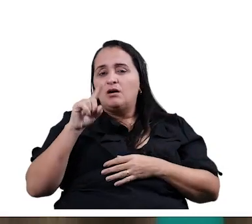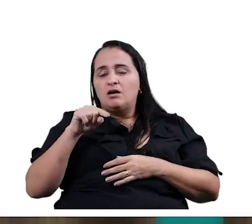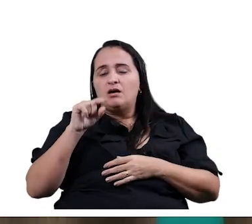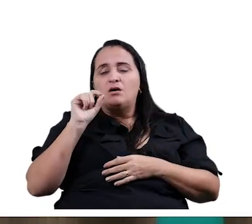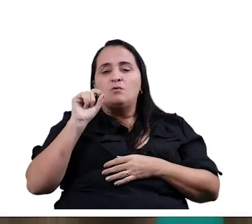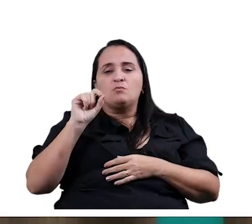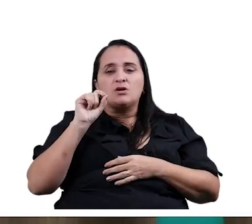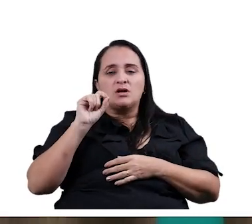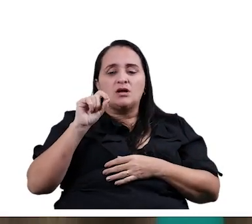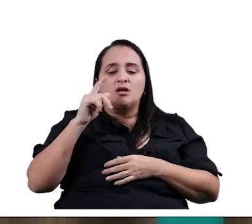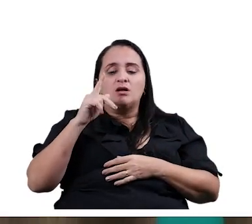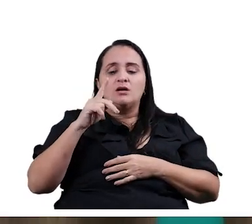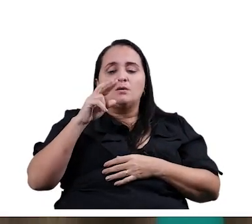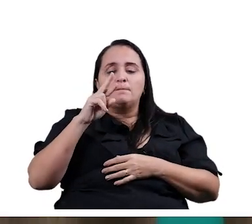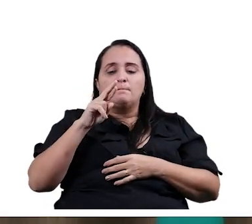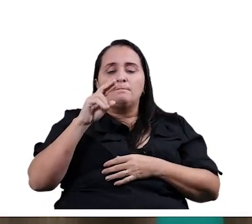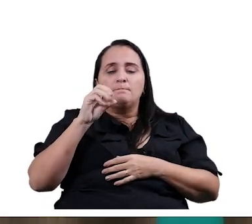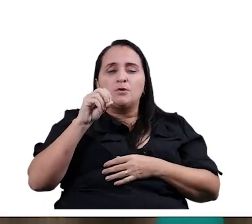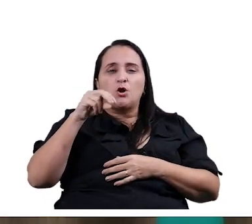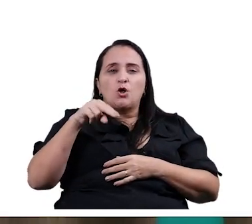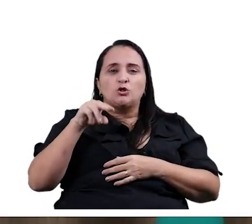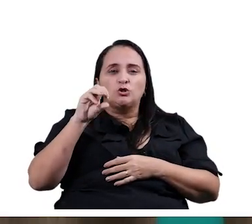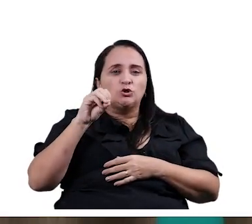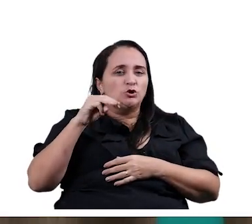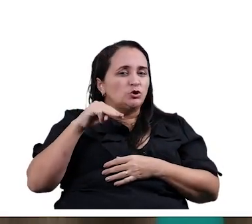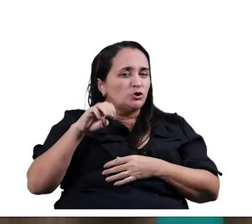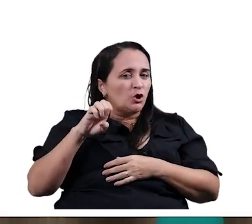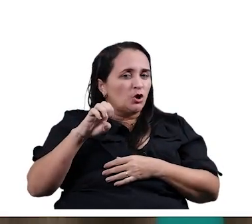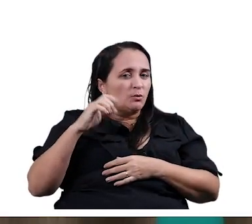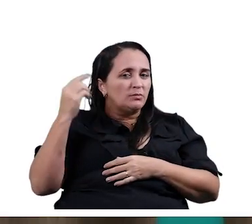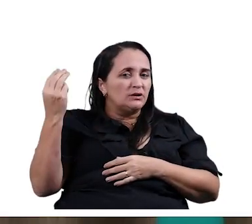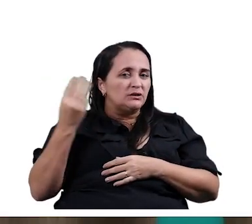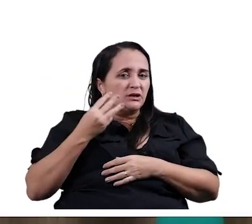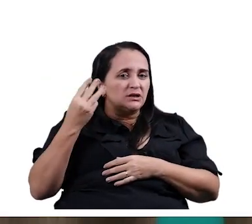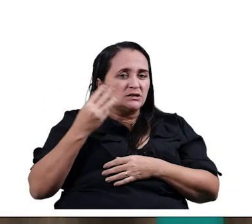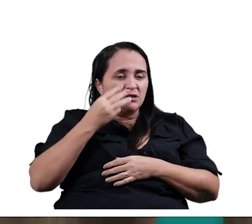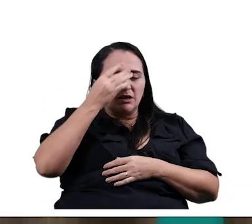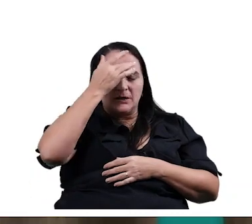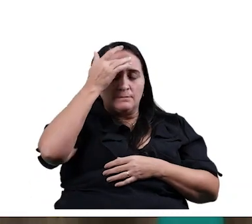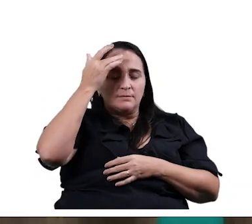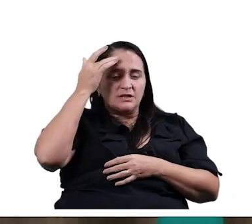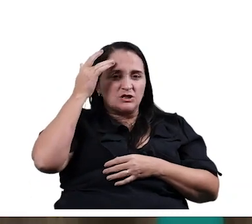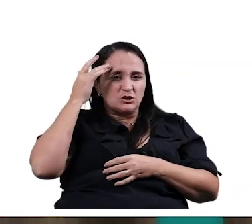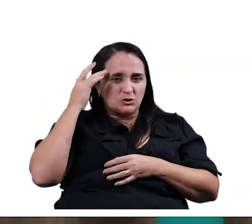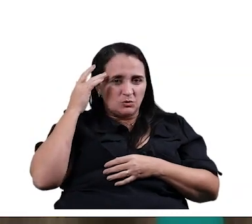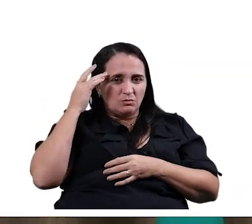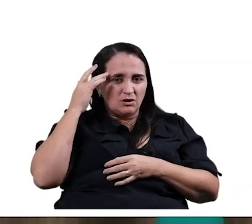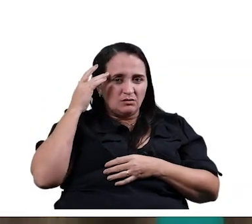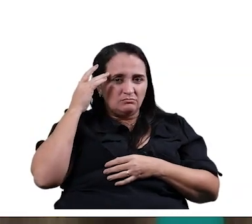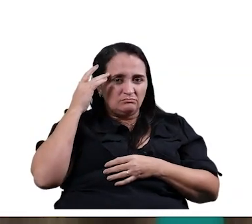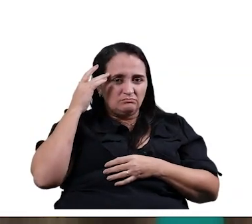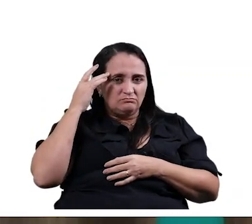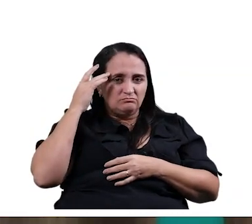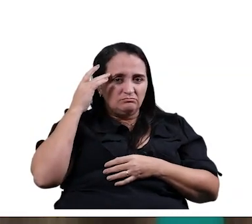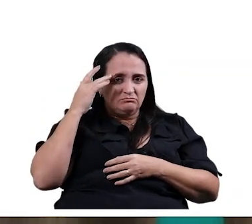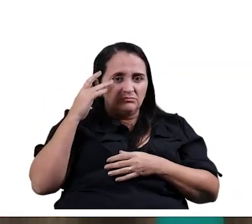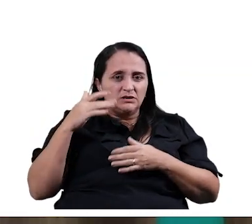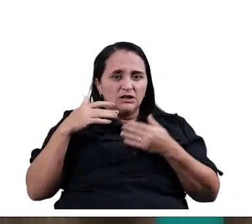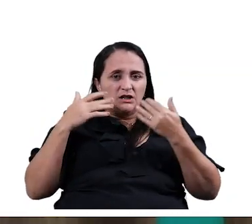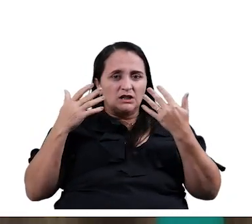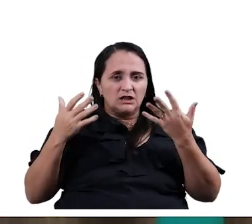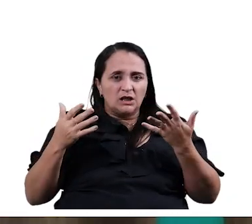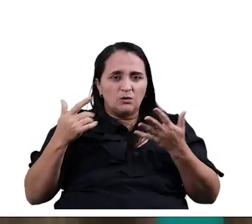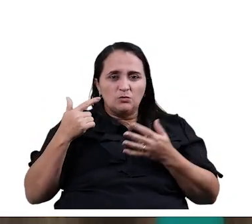E existem os pronomes de terceira pessoa. O que é terceira pessoa? São os outros. Eu não estou junto, são